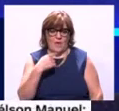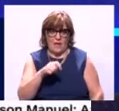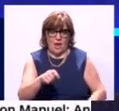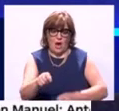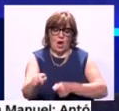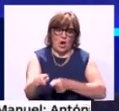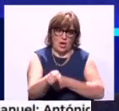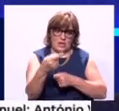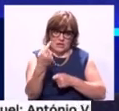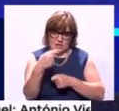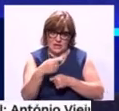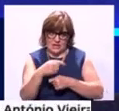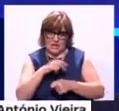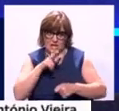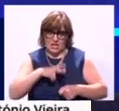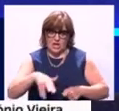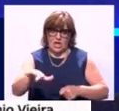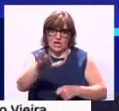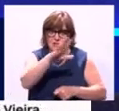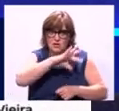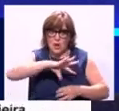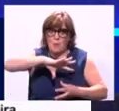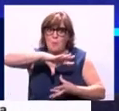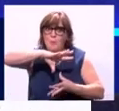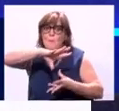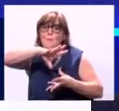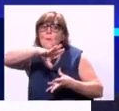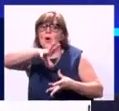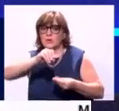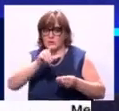hóquei patinado nacional e mundial.